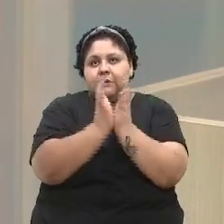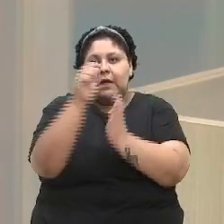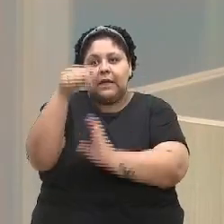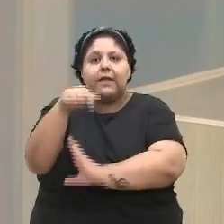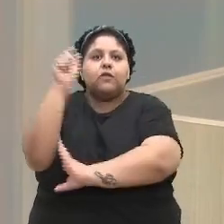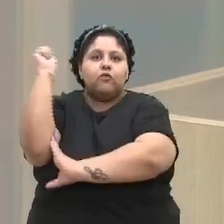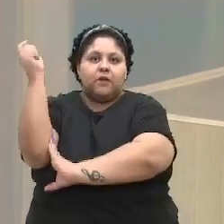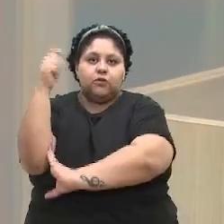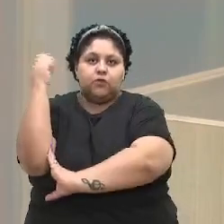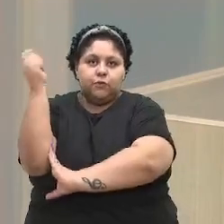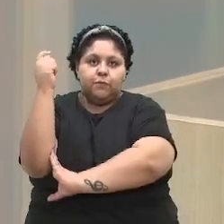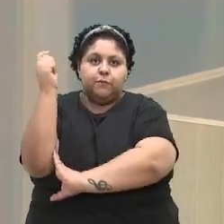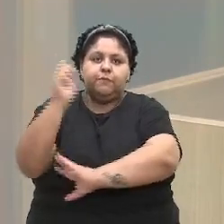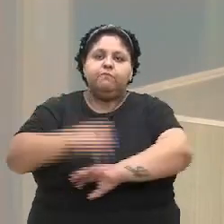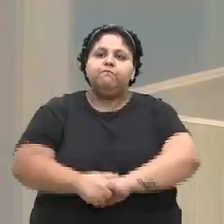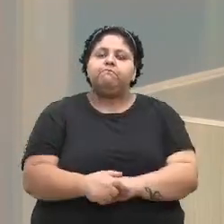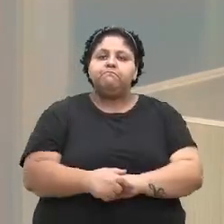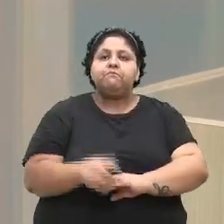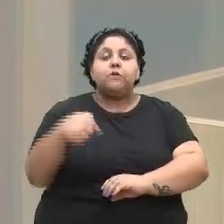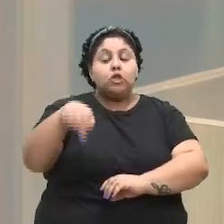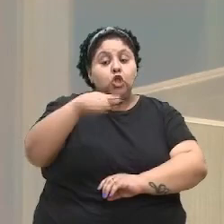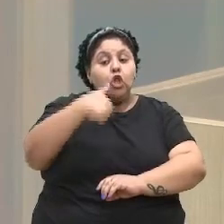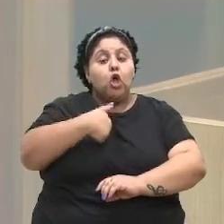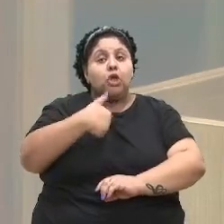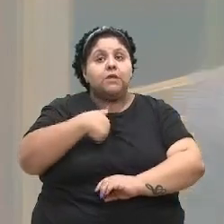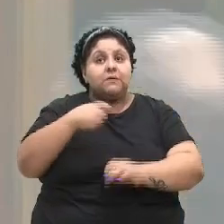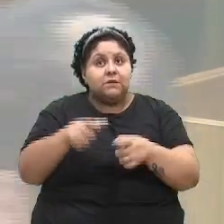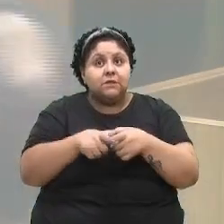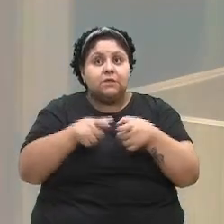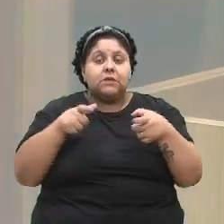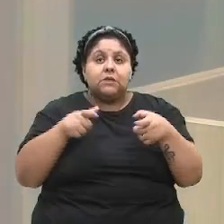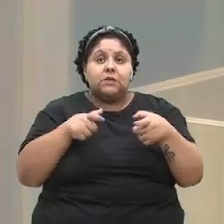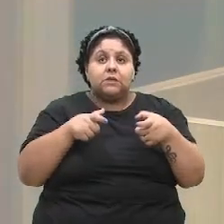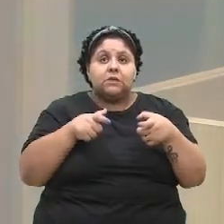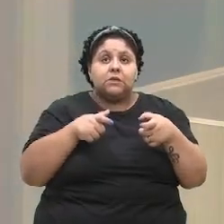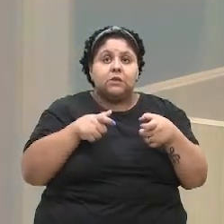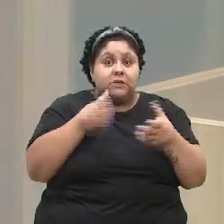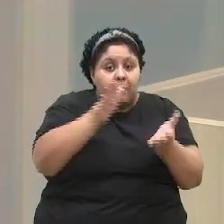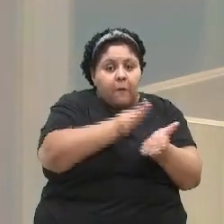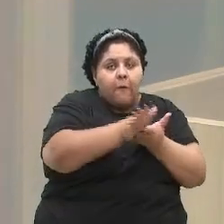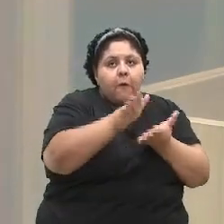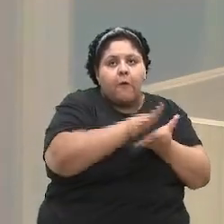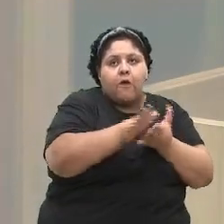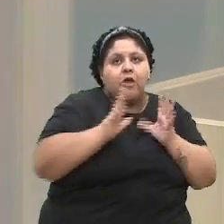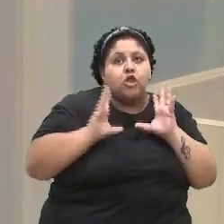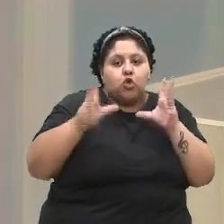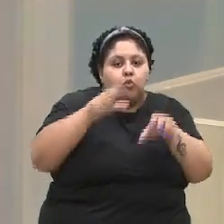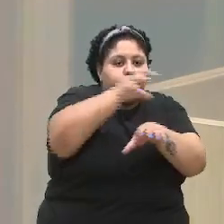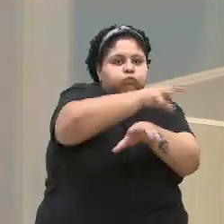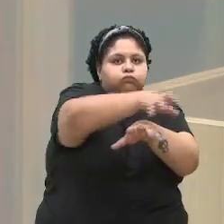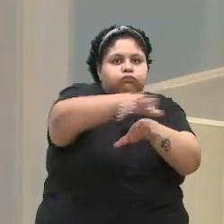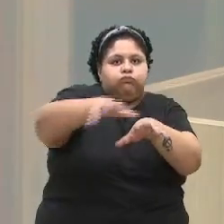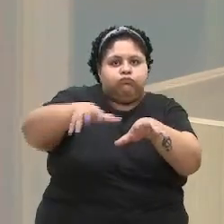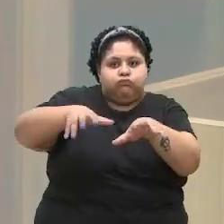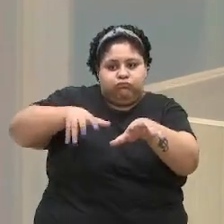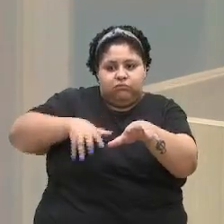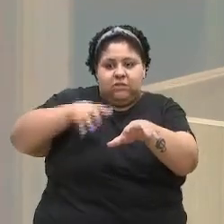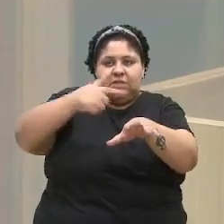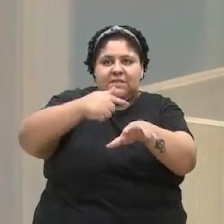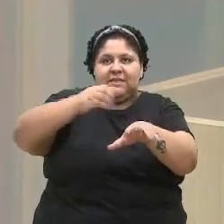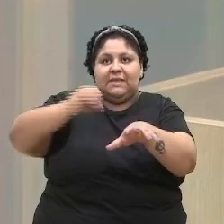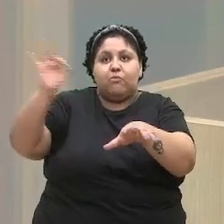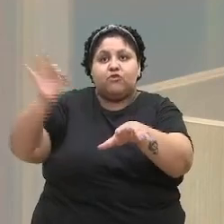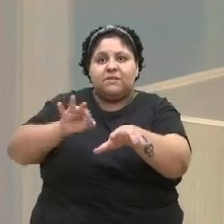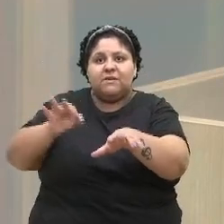do Sul aonde nós temos a maior parte da nossa produção em torno de 70% da nossa